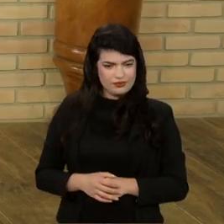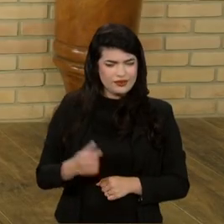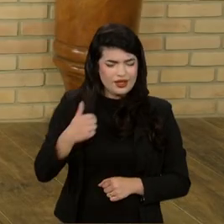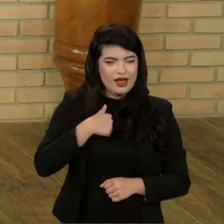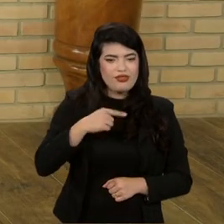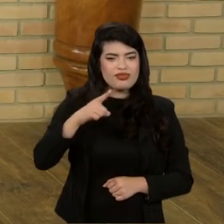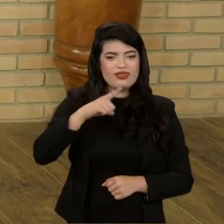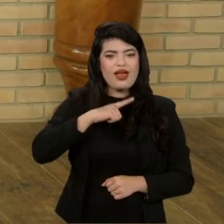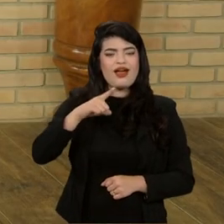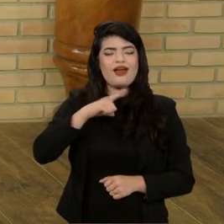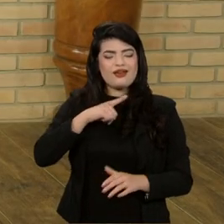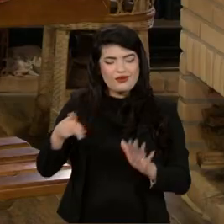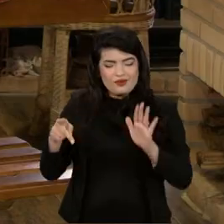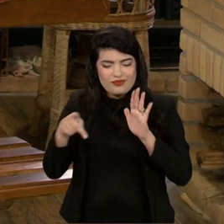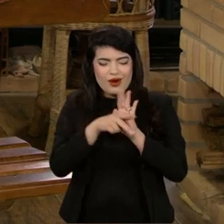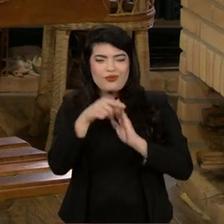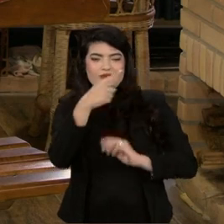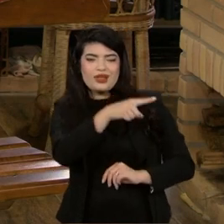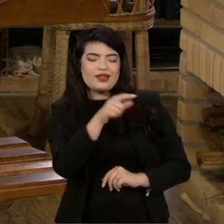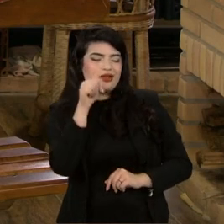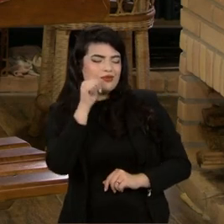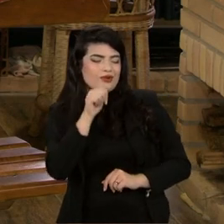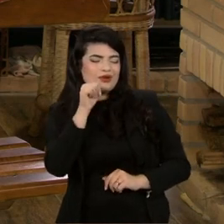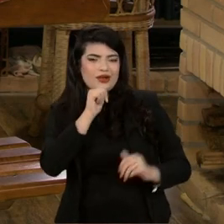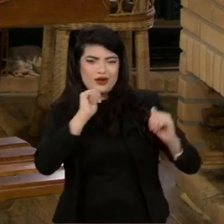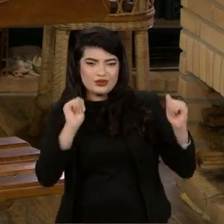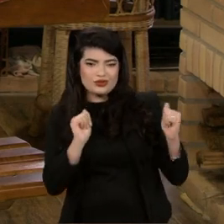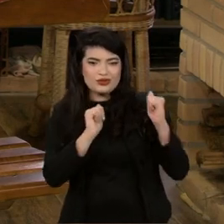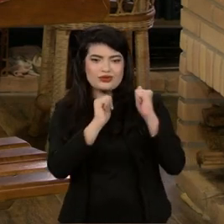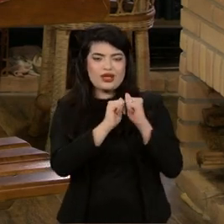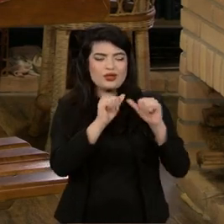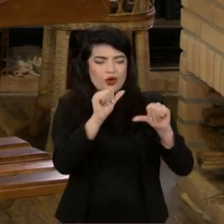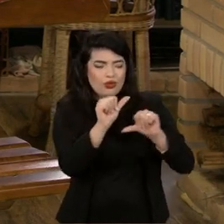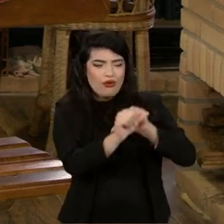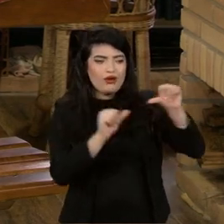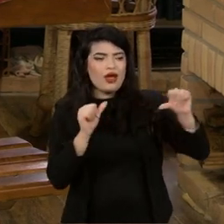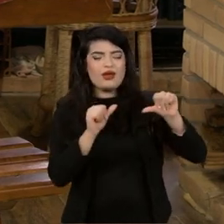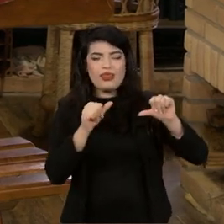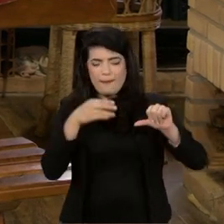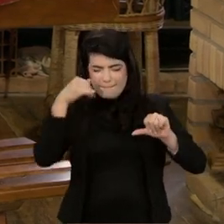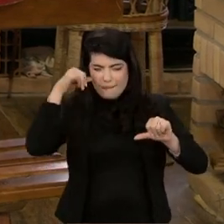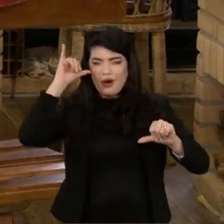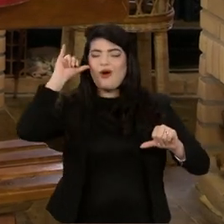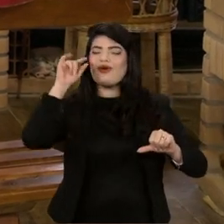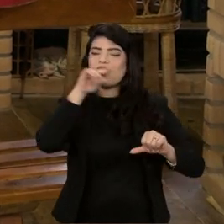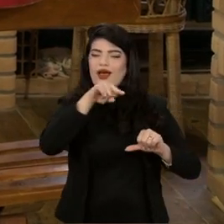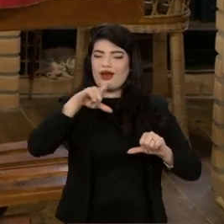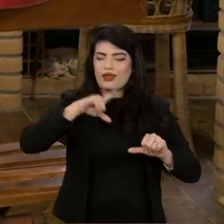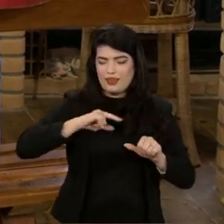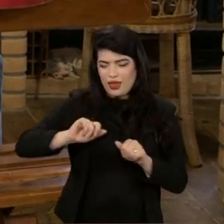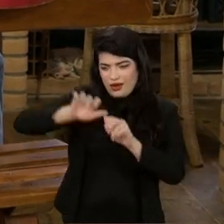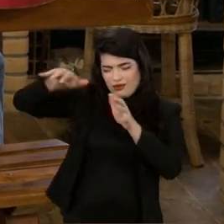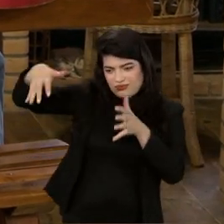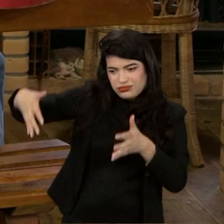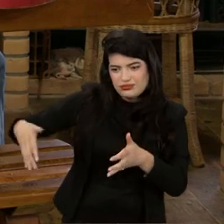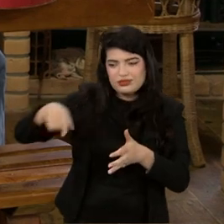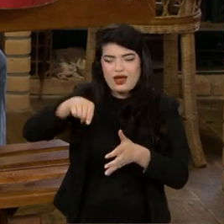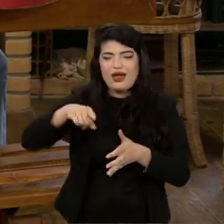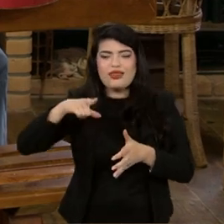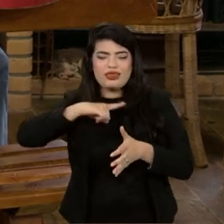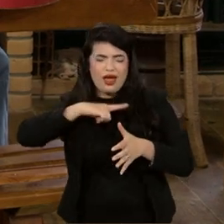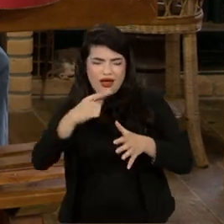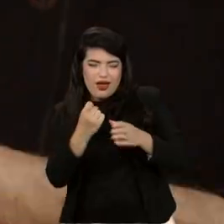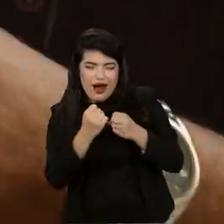Uma capa gaúcha que eu troquei no boitadeiro. Tenho dois pelegos